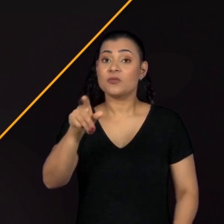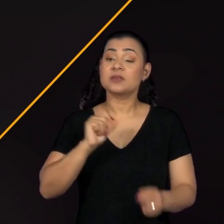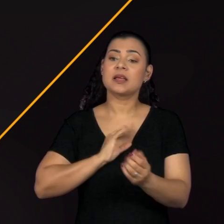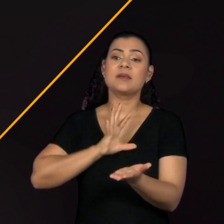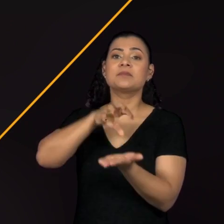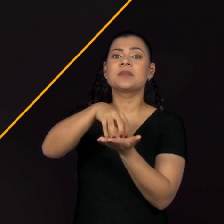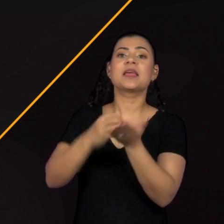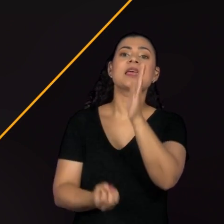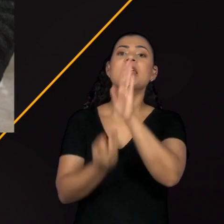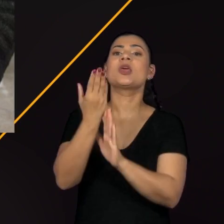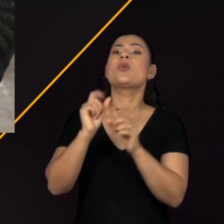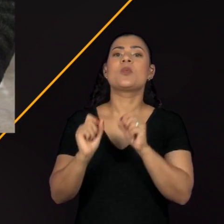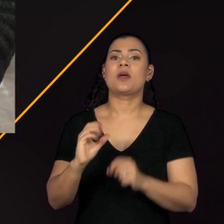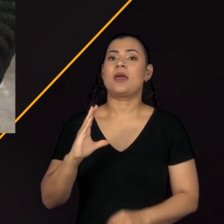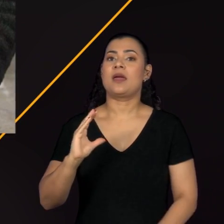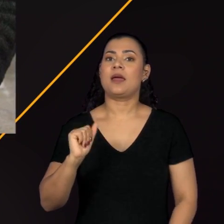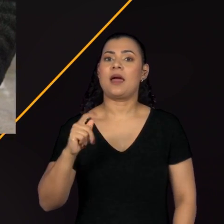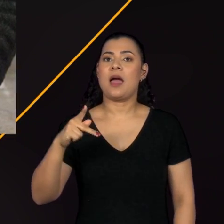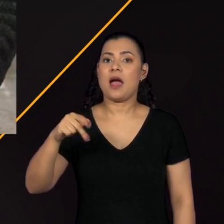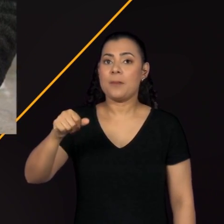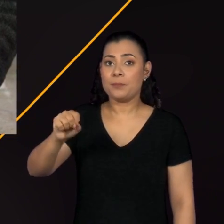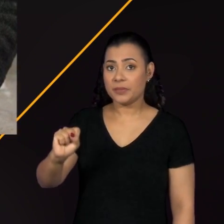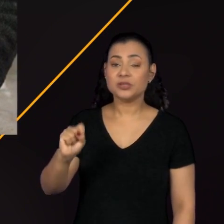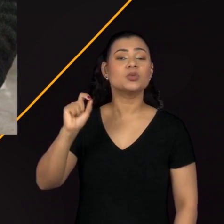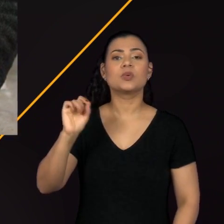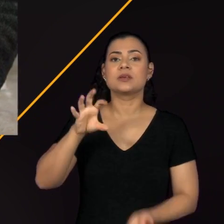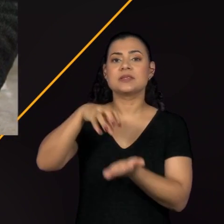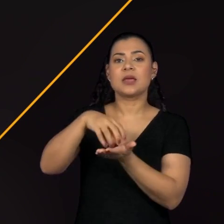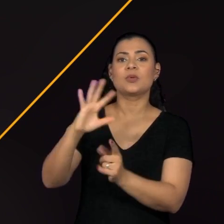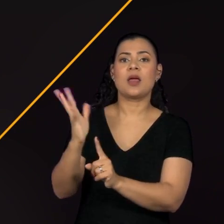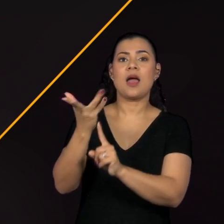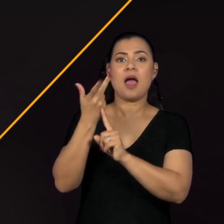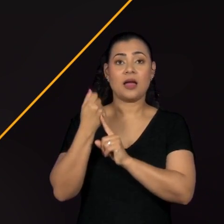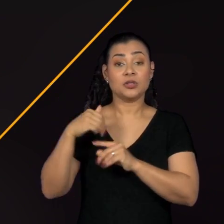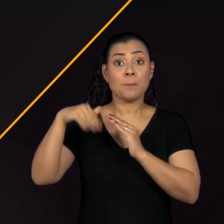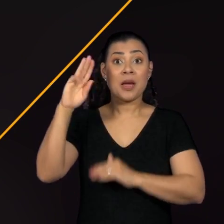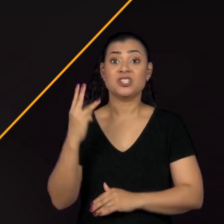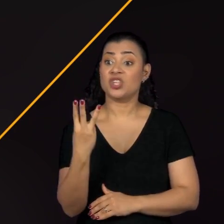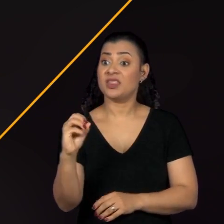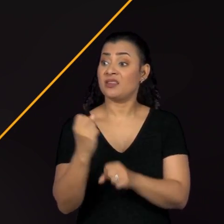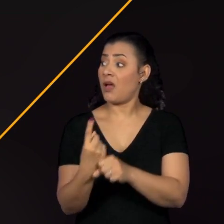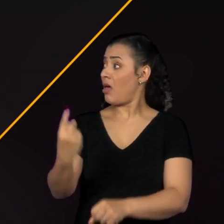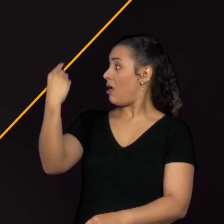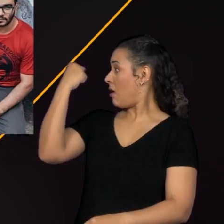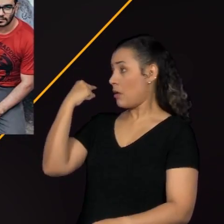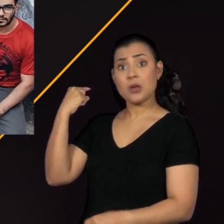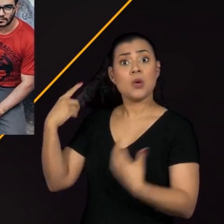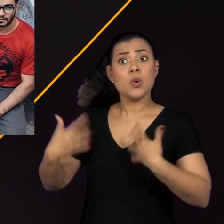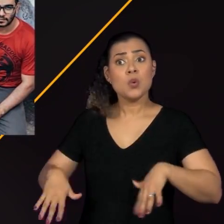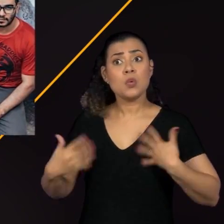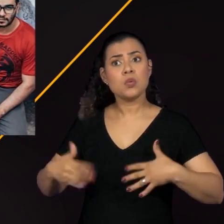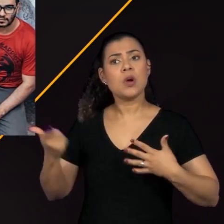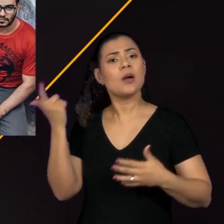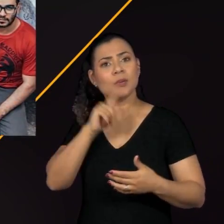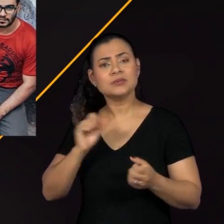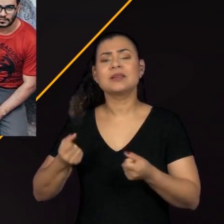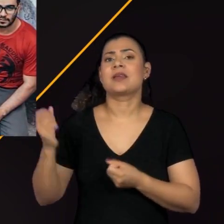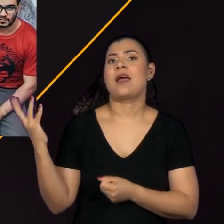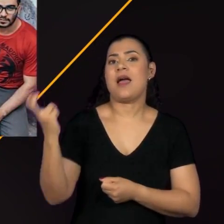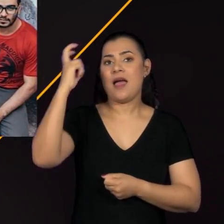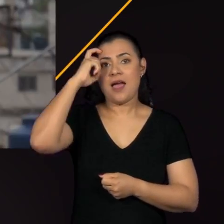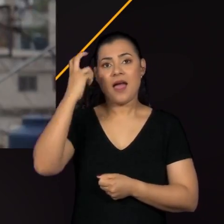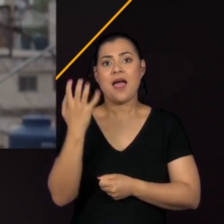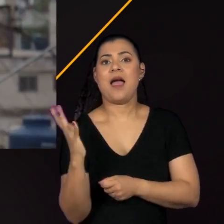que é o Centro de Artes e Promoção Social. Isso tem mais de 30 anos e continua levando arte,